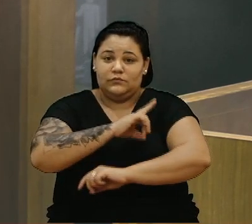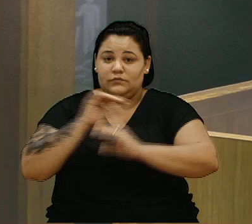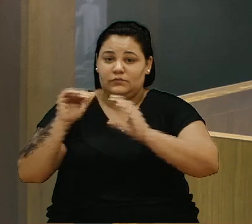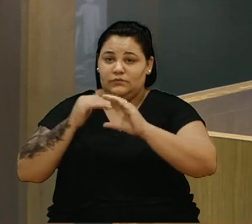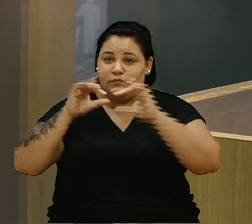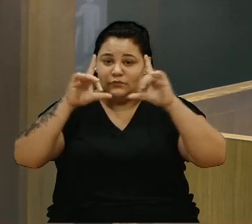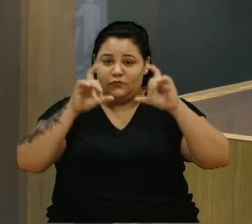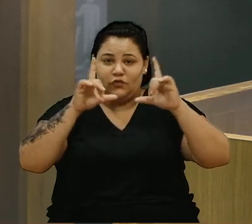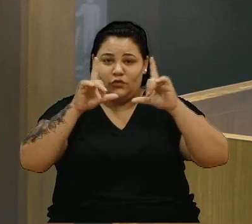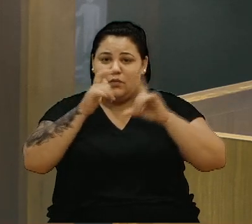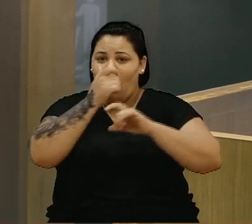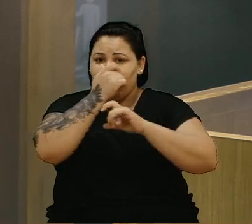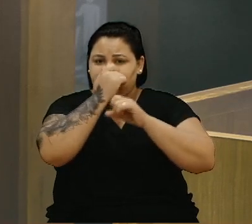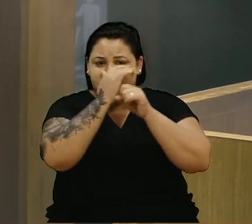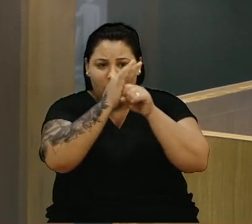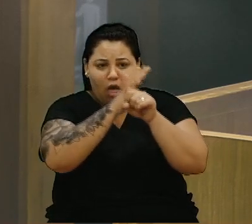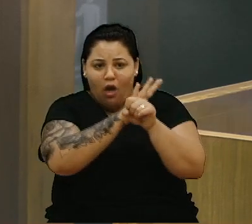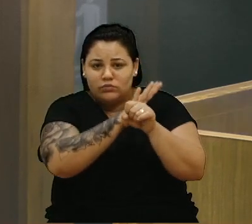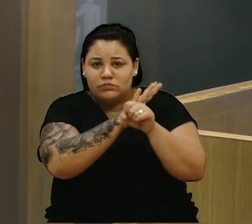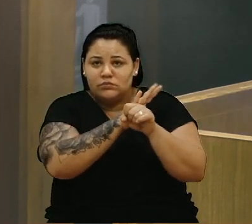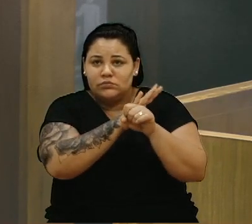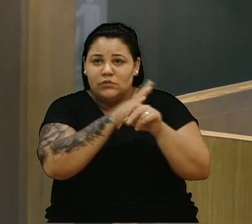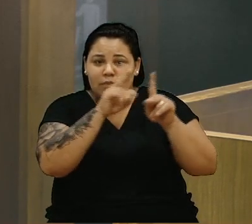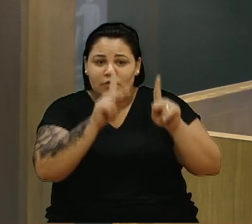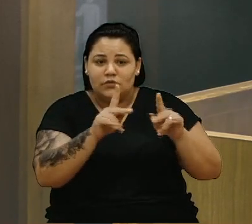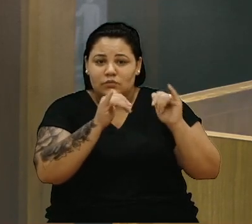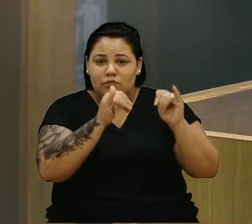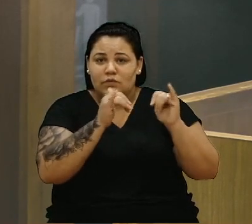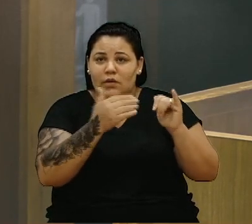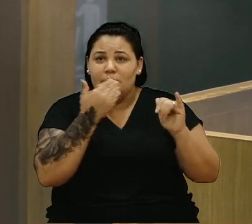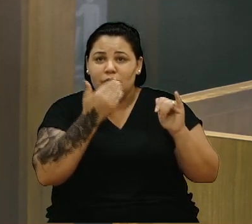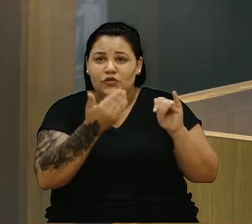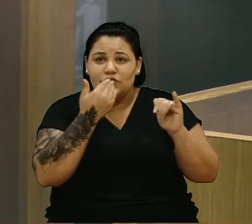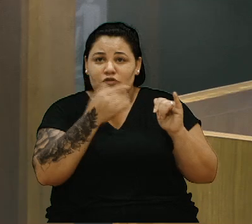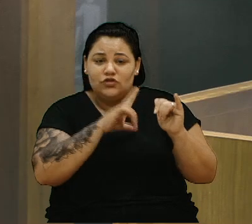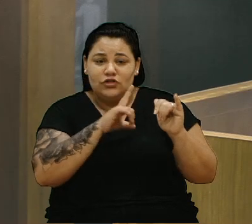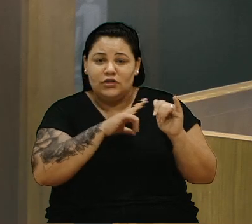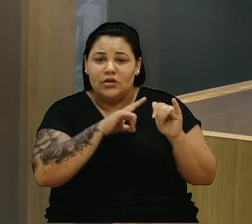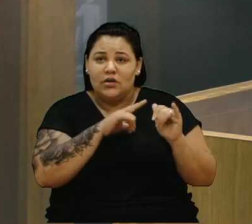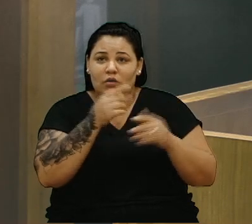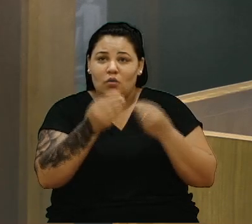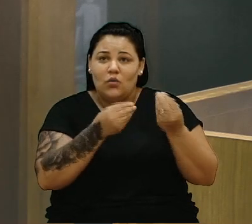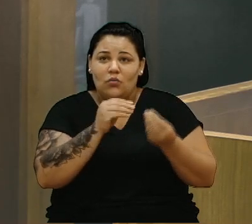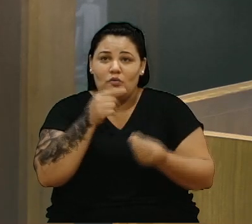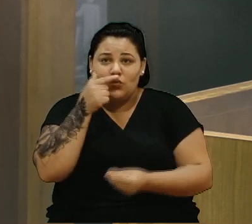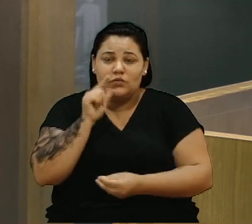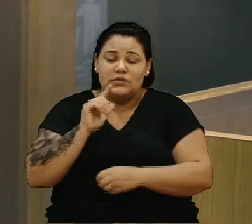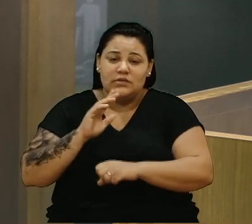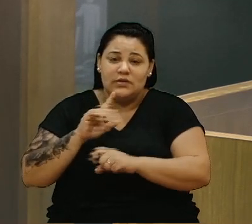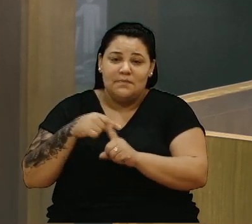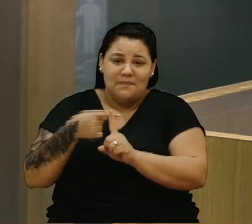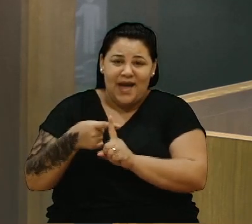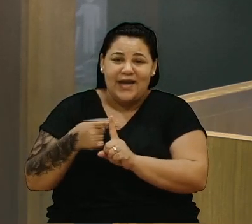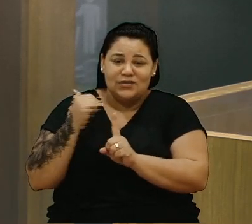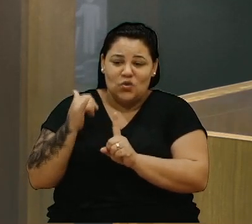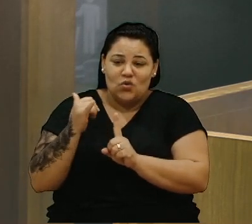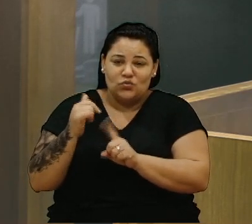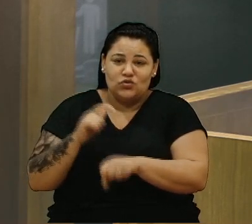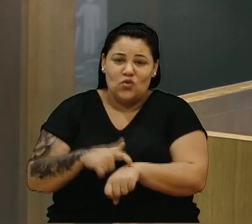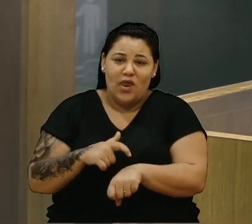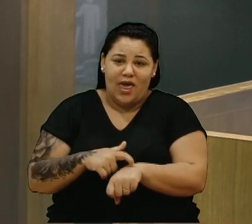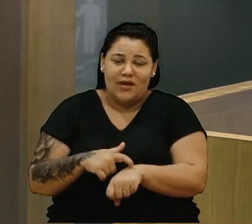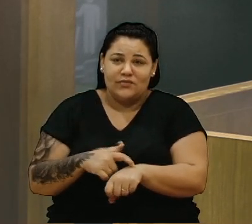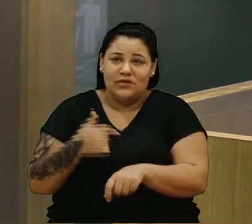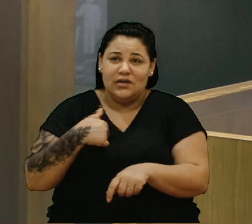estava superlotado, ele ficou na parada de ônibus me solicitando se tinha possibilidade de colocar mais linha naqueles horários. Inclusive, eu fiz